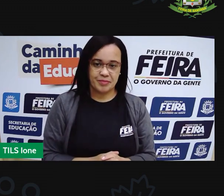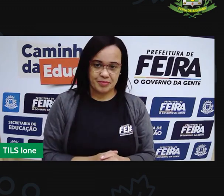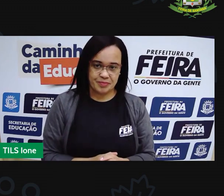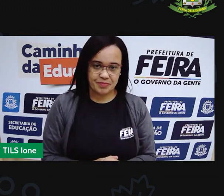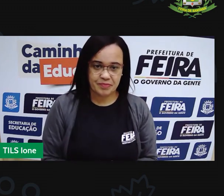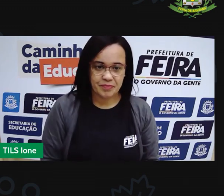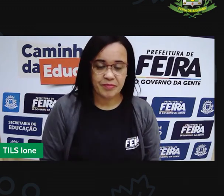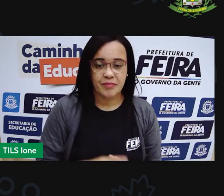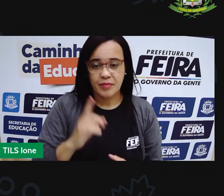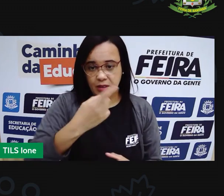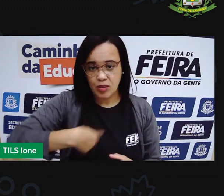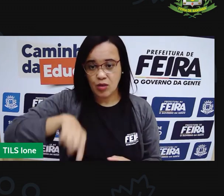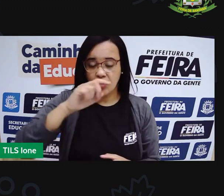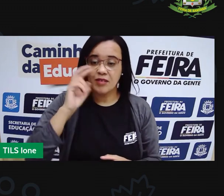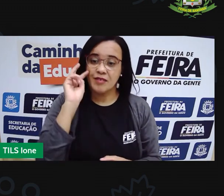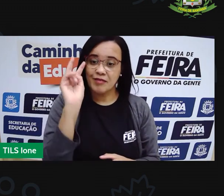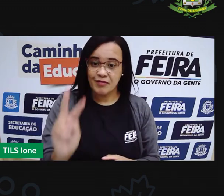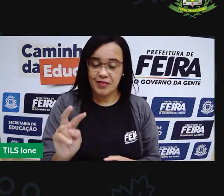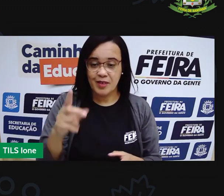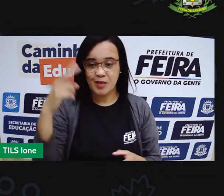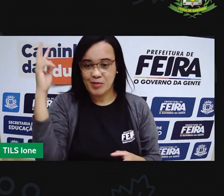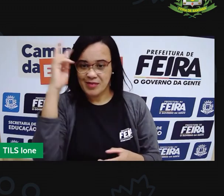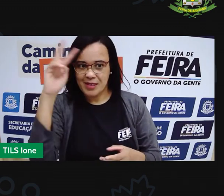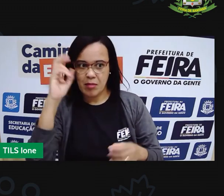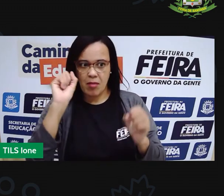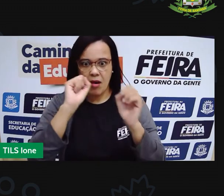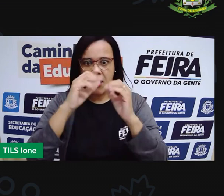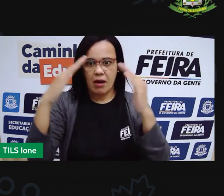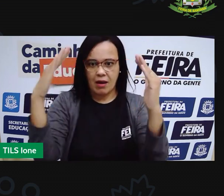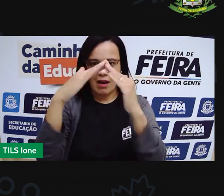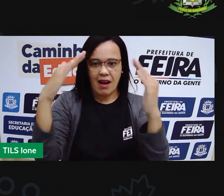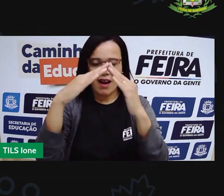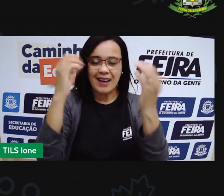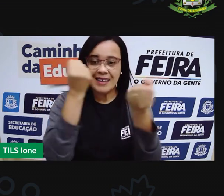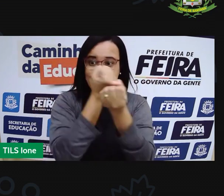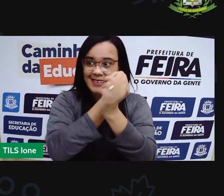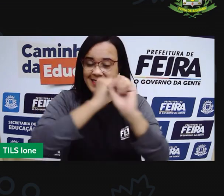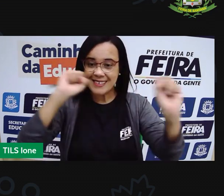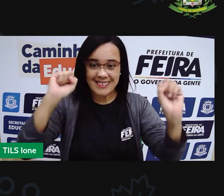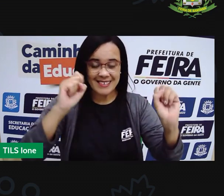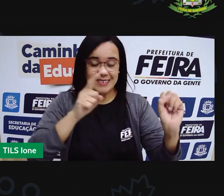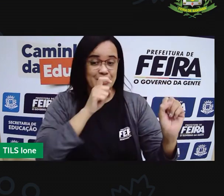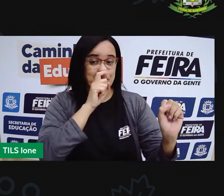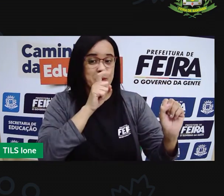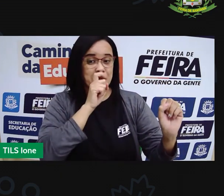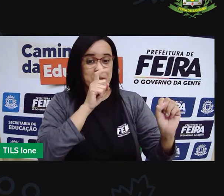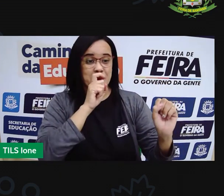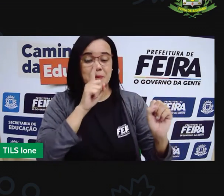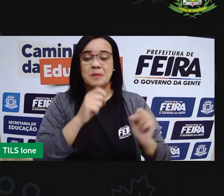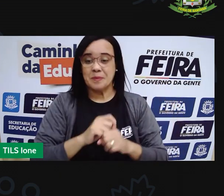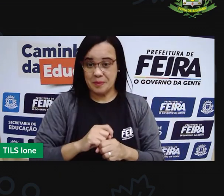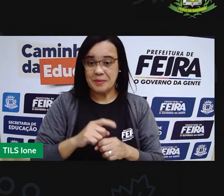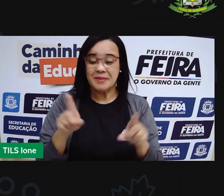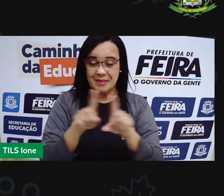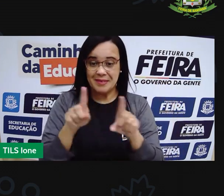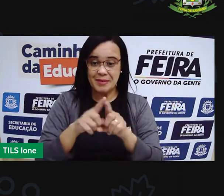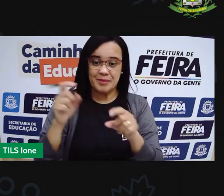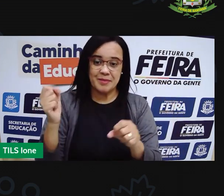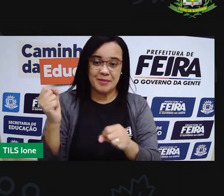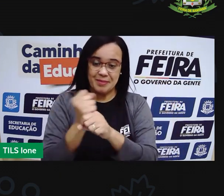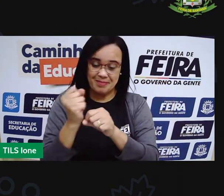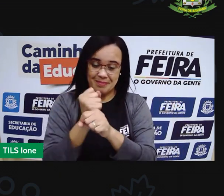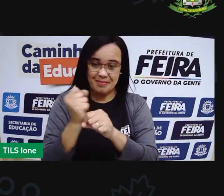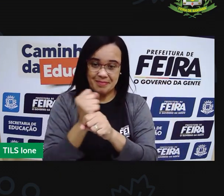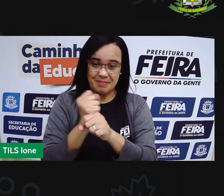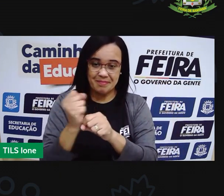os casarões diferentes também, alguns deles. E vimos que alguns deles, como foi apresentado aqui